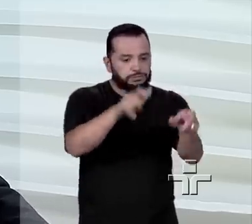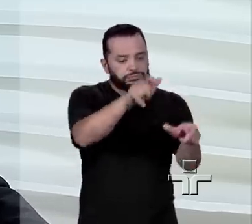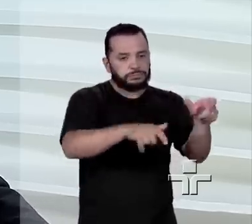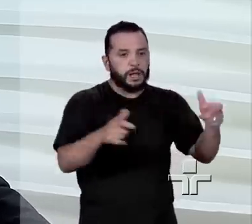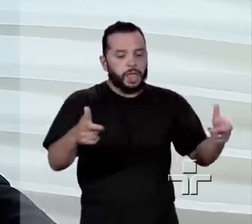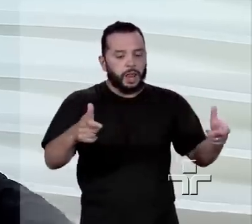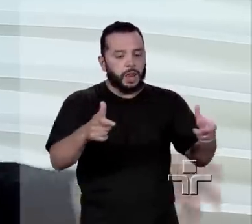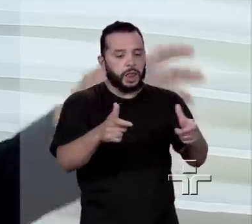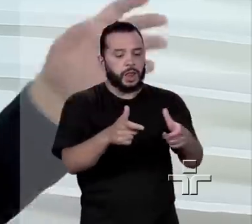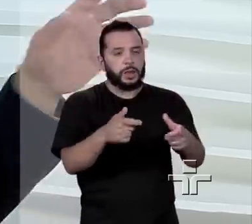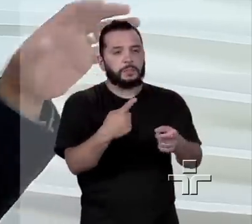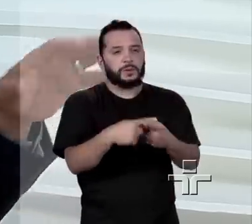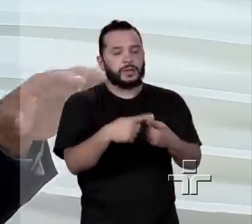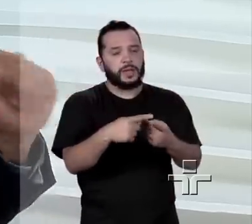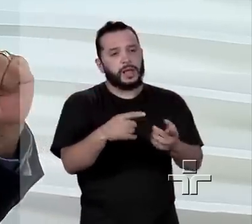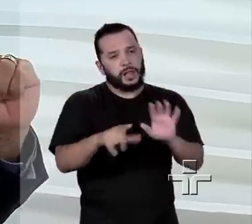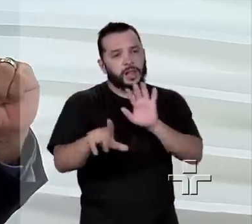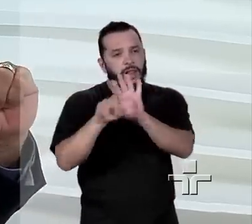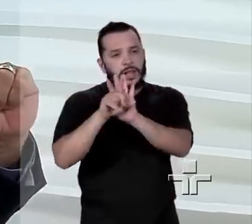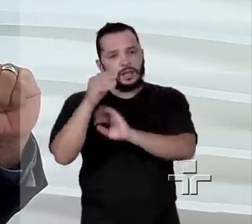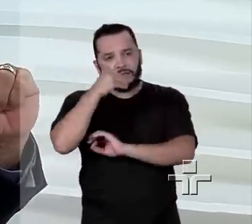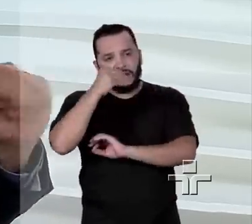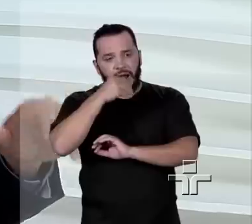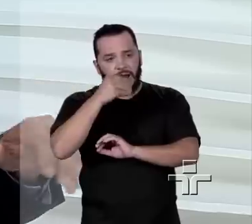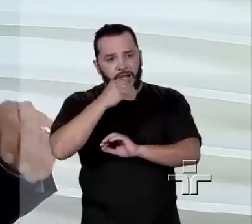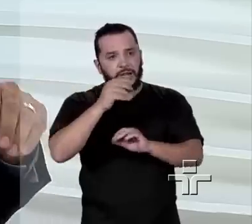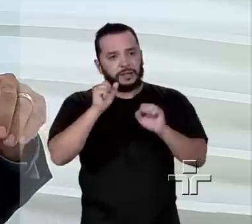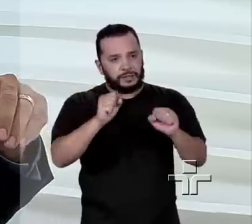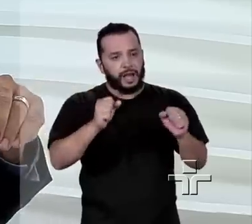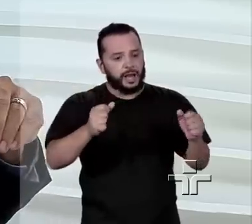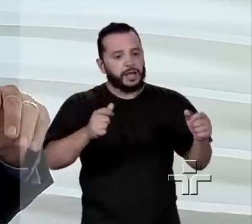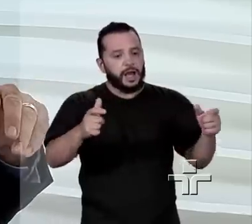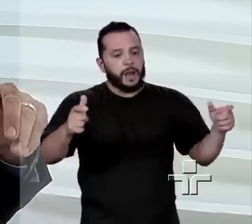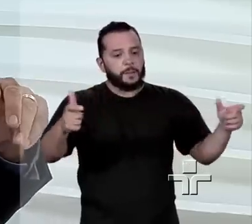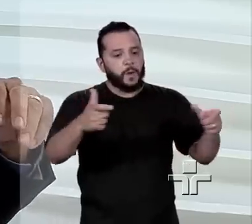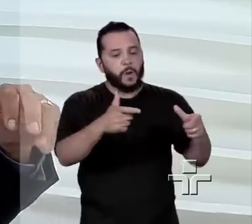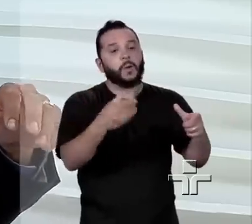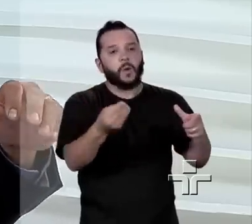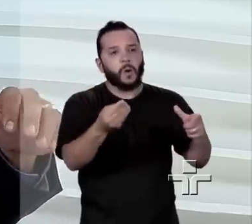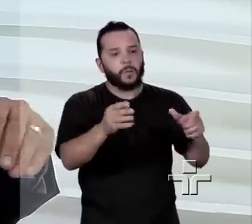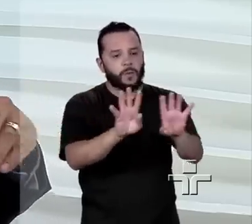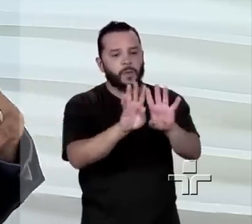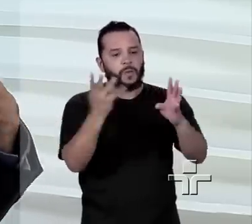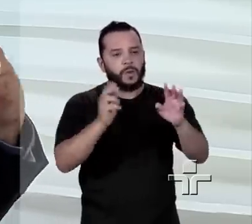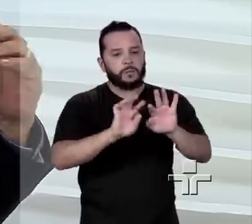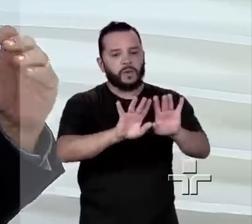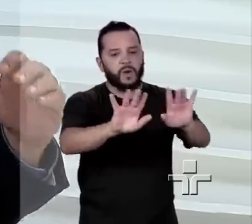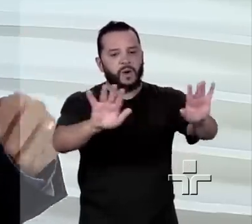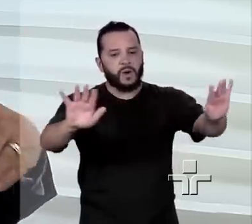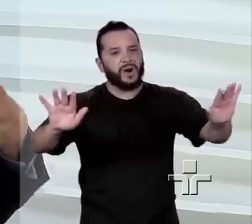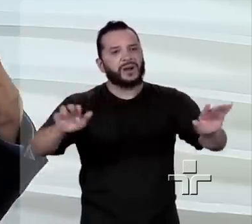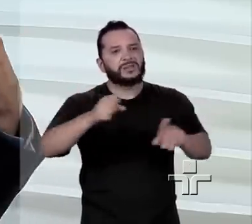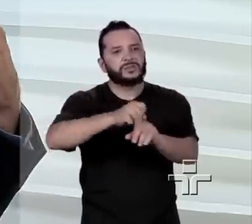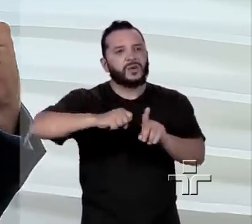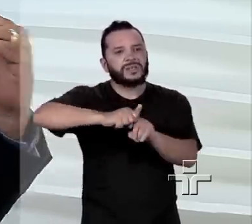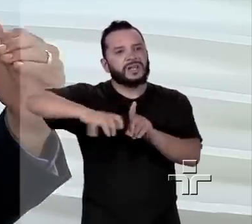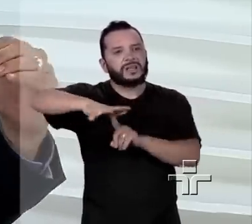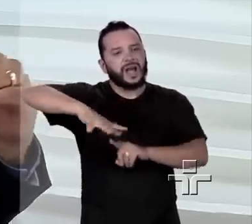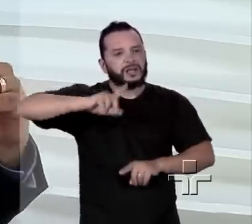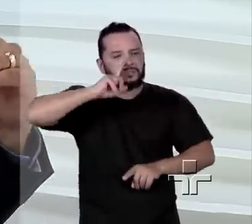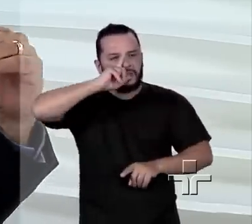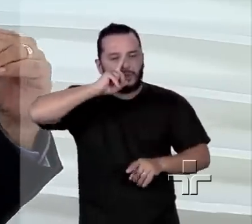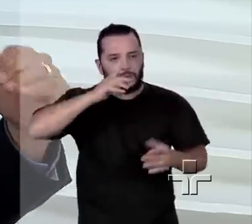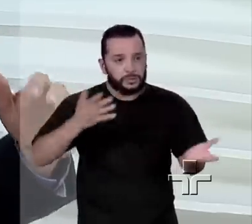da lei, colocando a sociedade em risco. Eu acho que nós temos que perseverar. Hoje, um levantamento mínimo que precisaria de